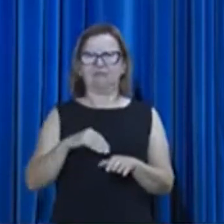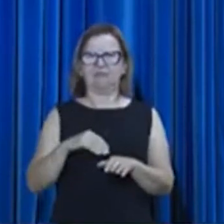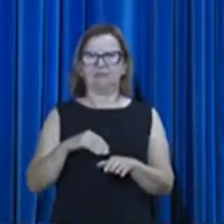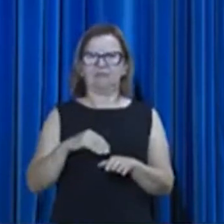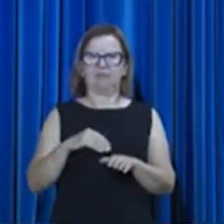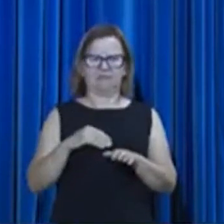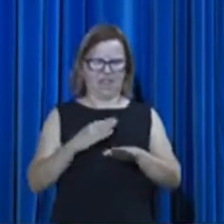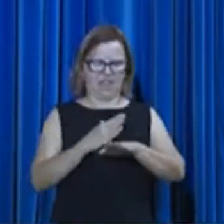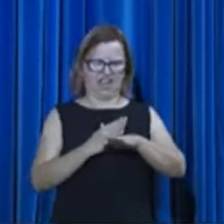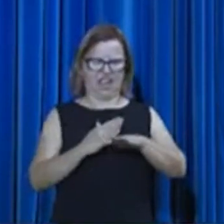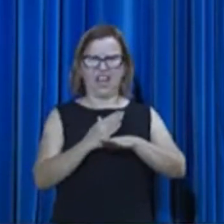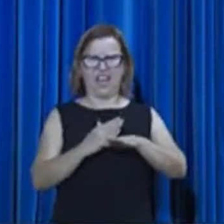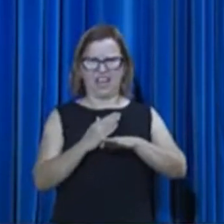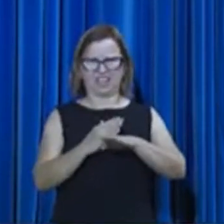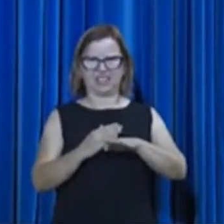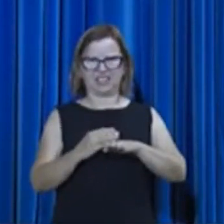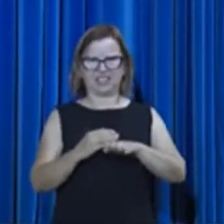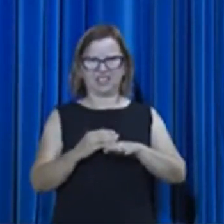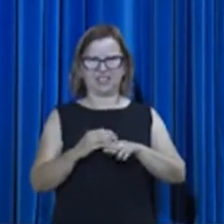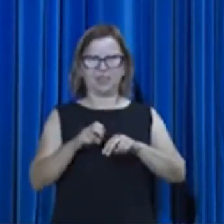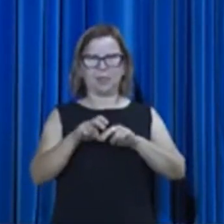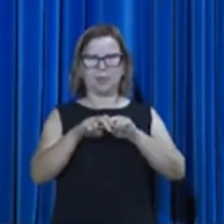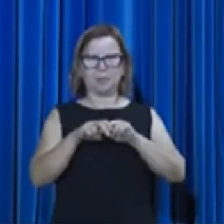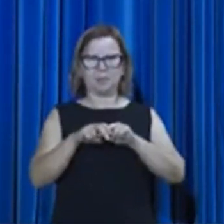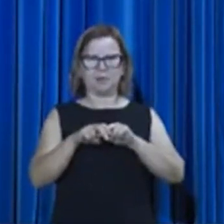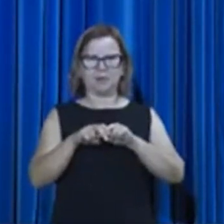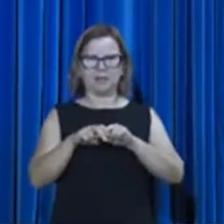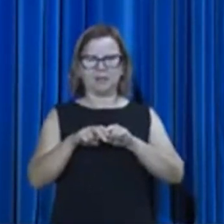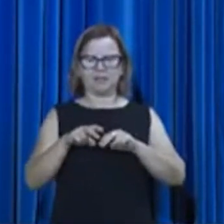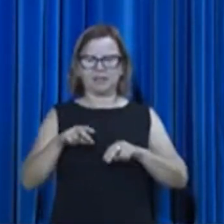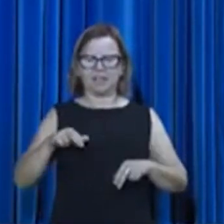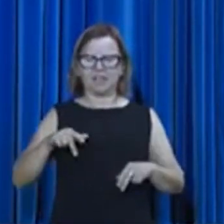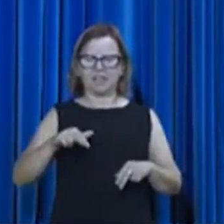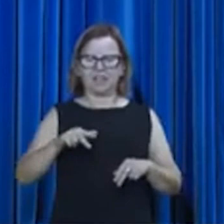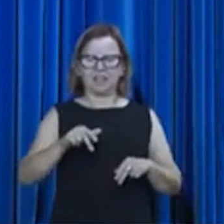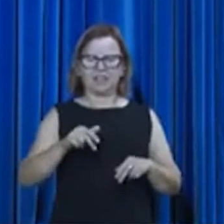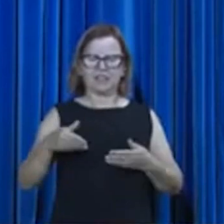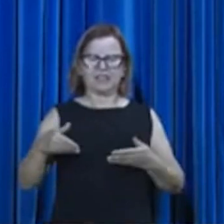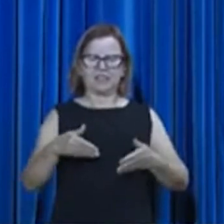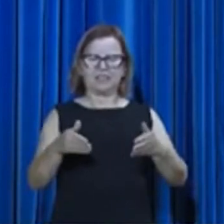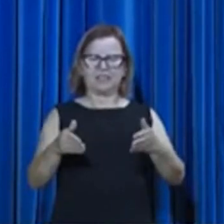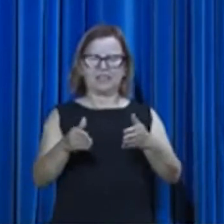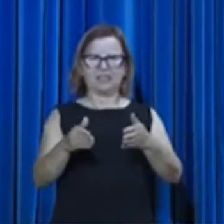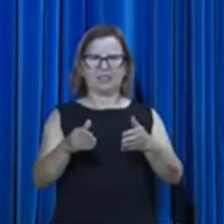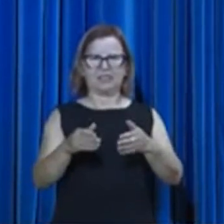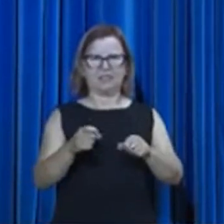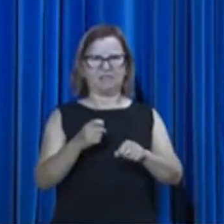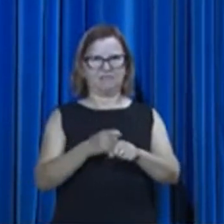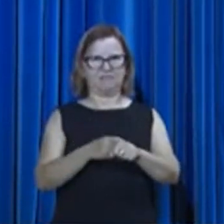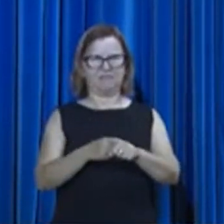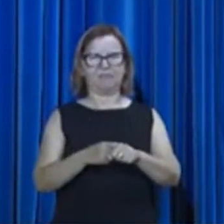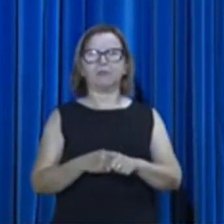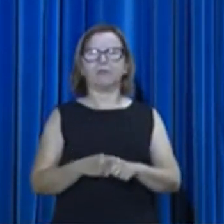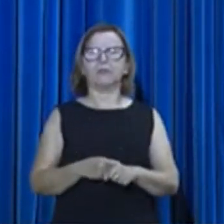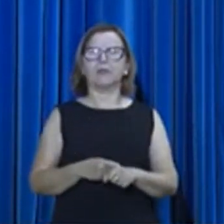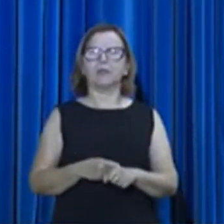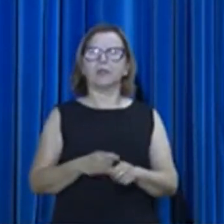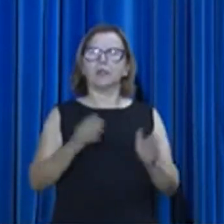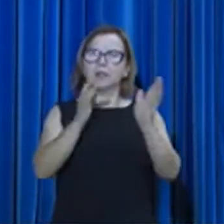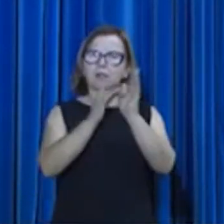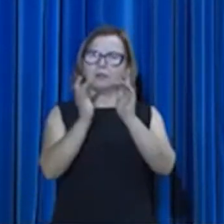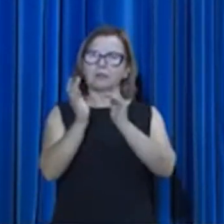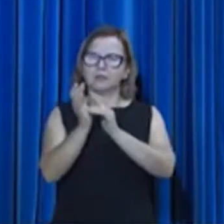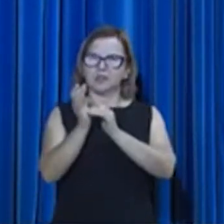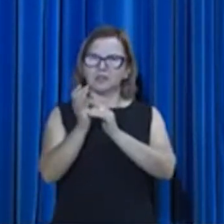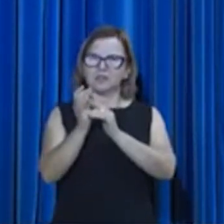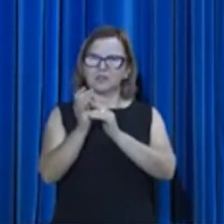trincado pelo caminhar de sandália num solo seco. E Jesus vai pegar o seu pé e